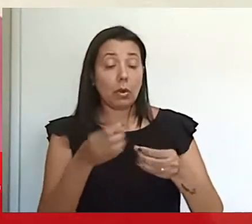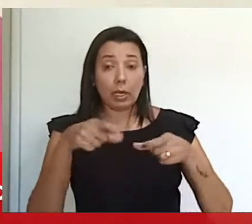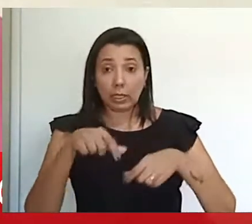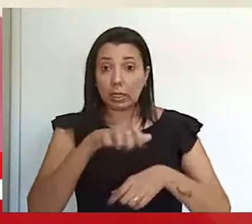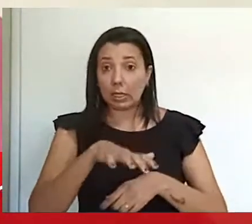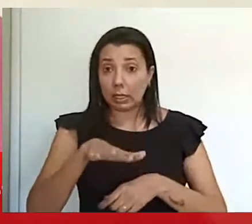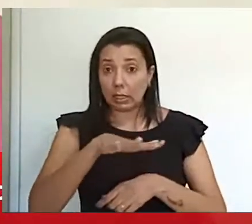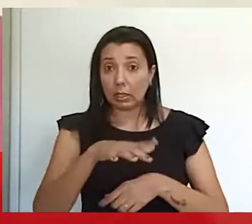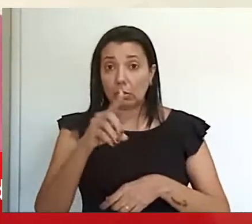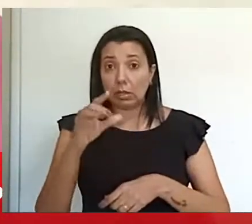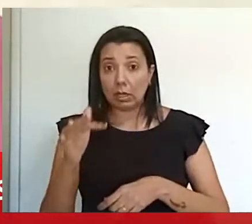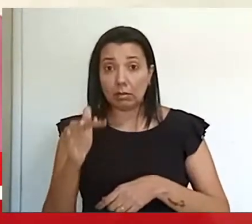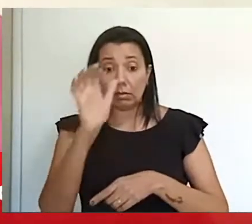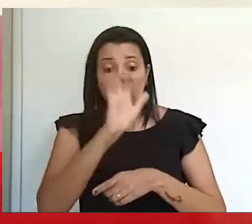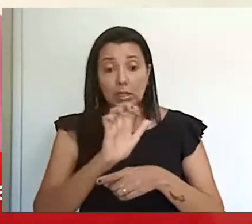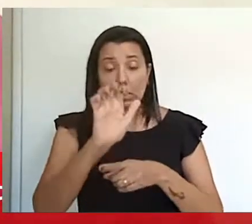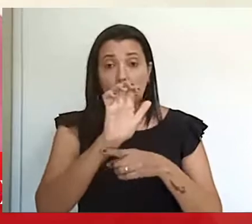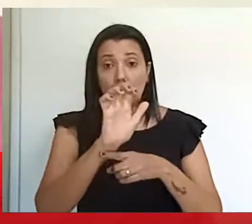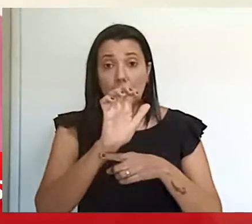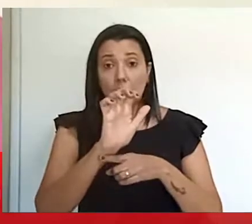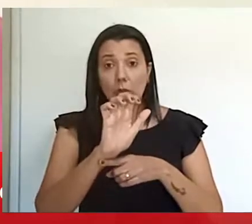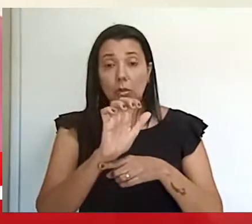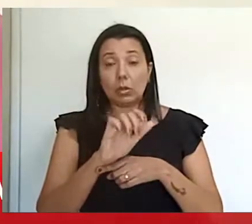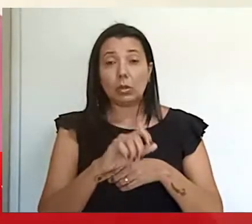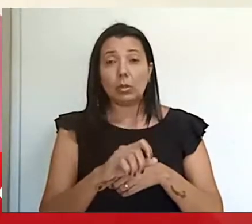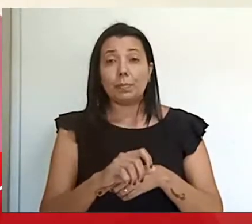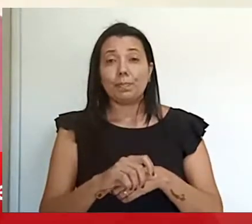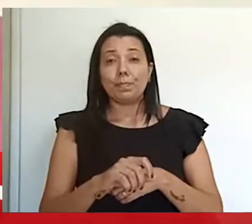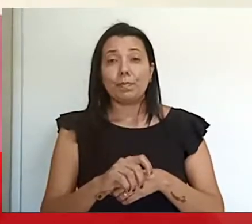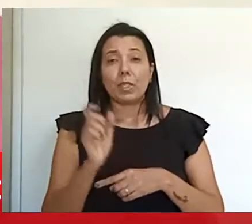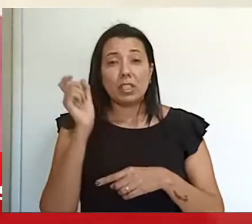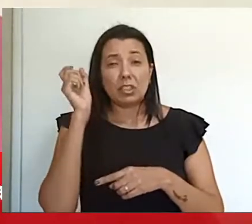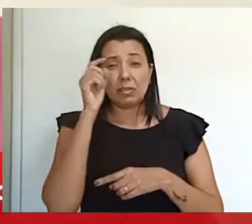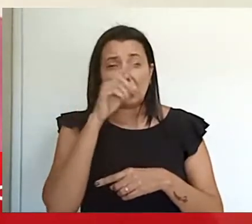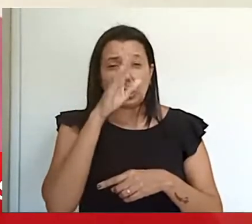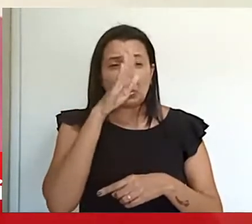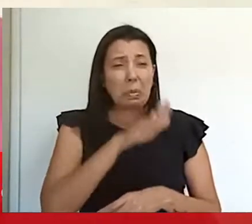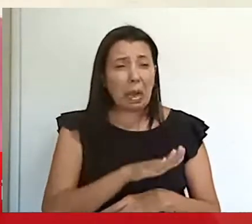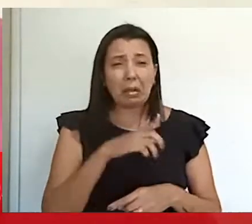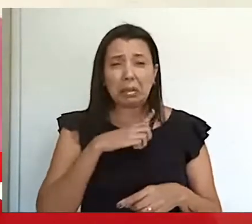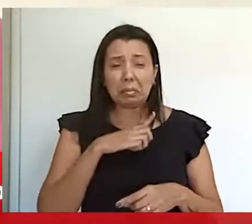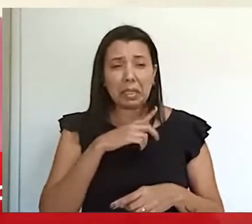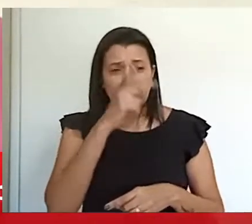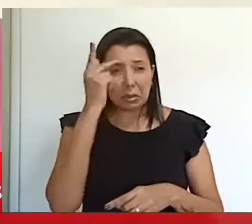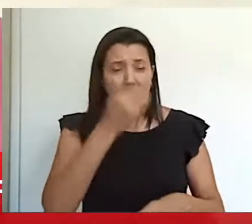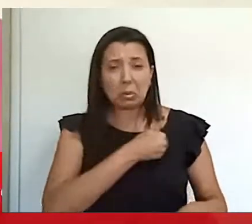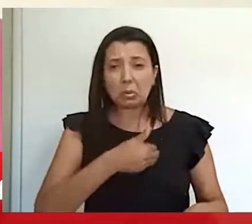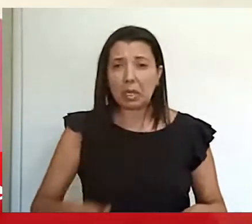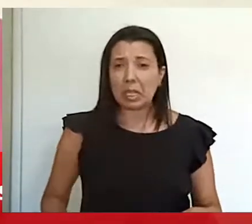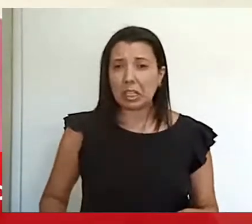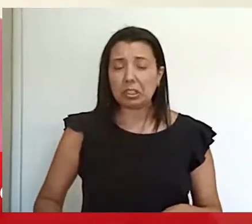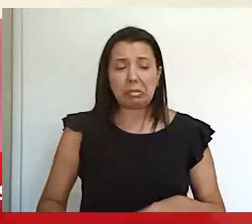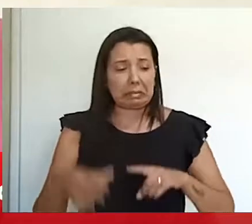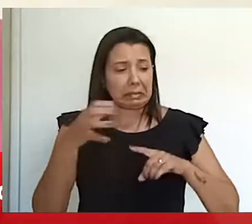estado, a maldade ela prevalece, e aí os governantes, em nome